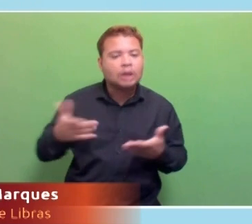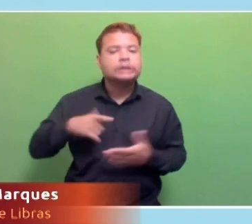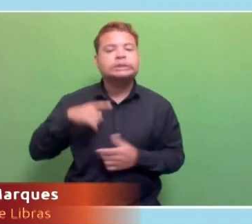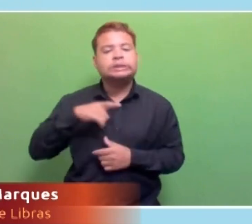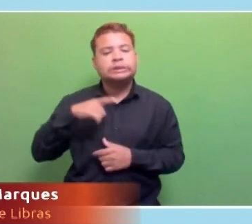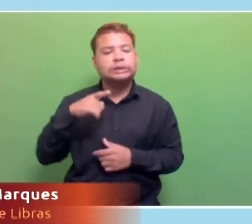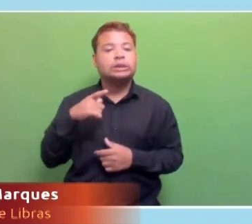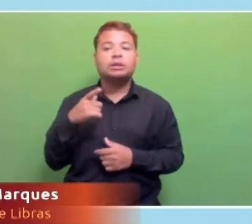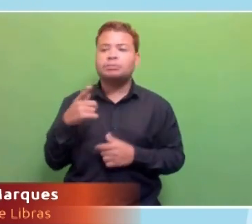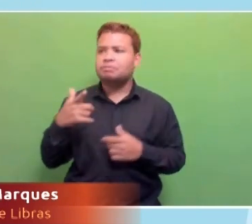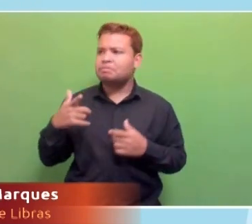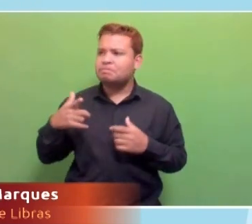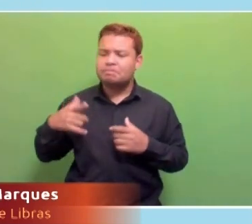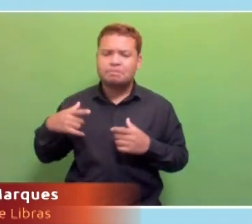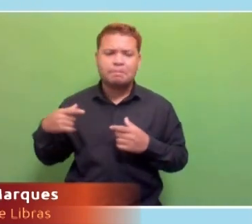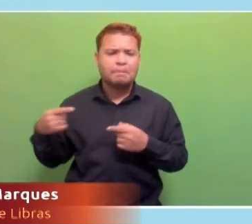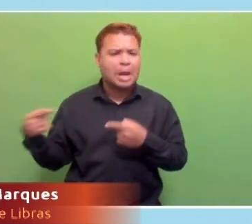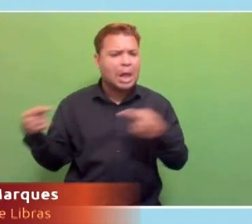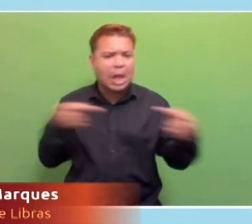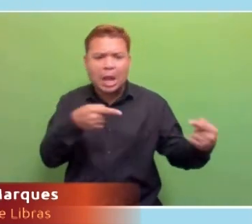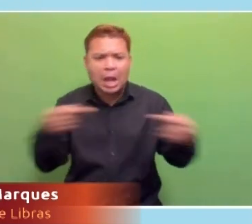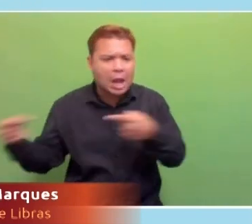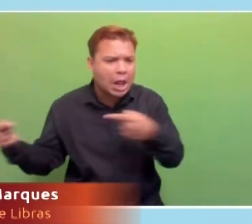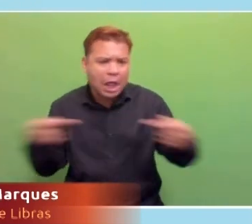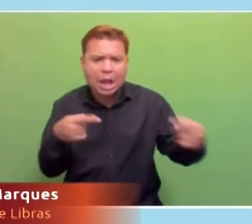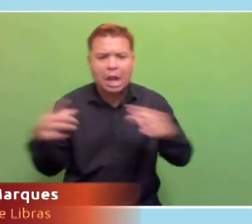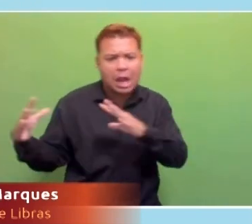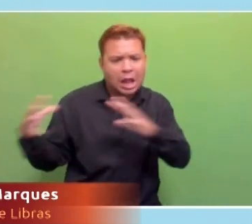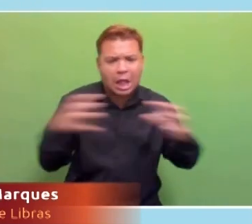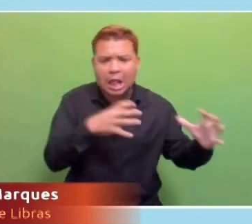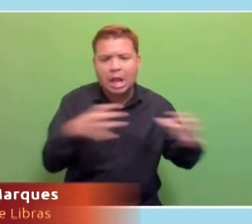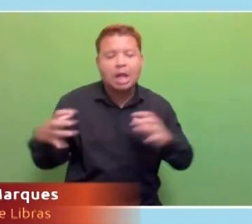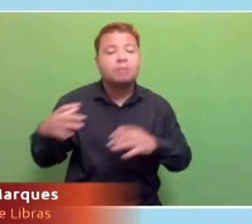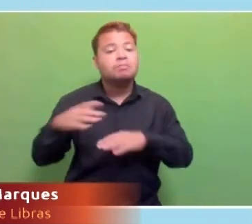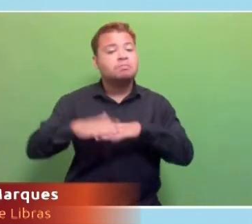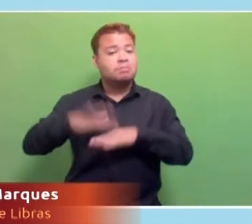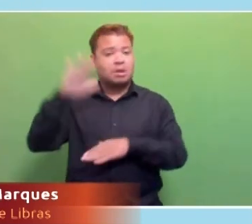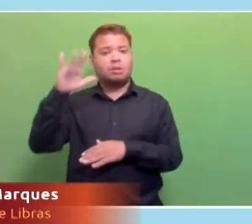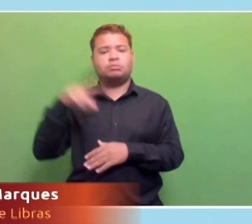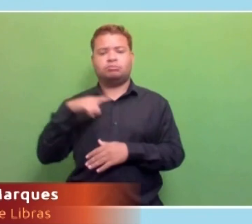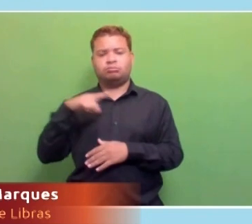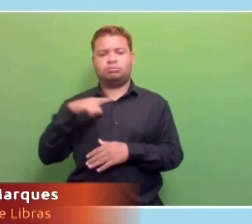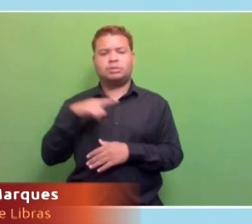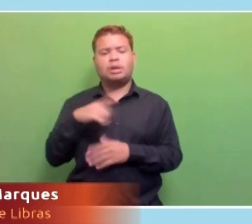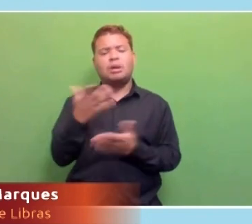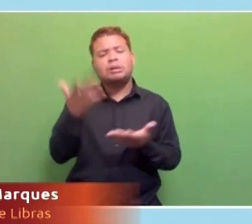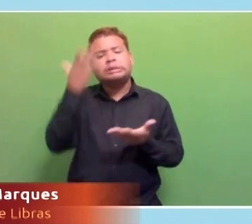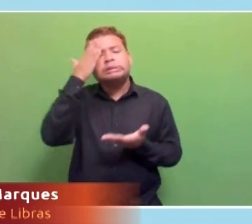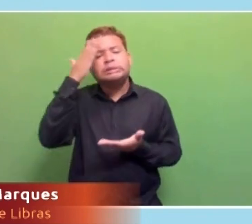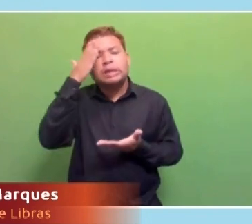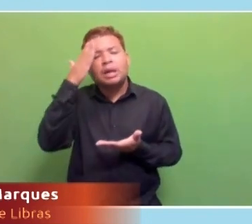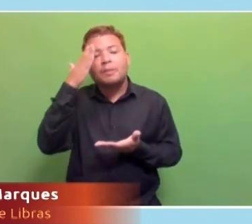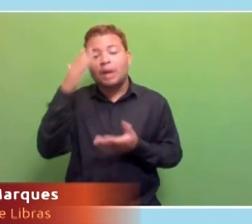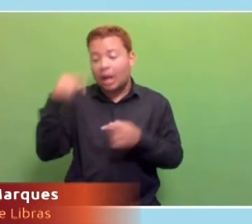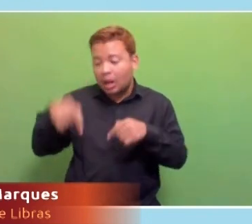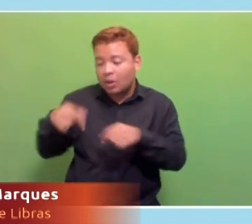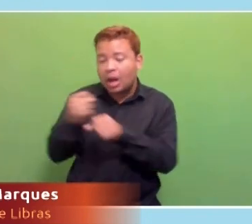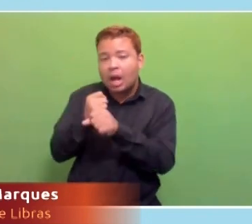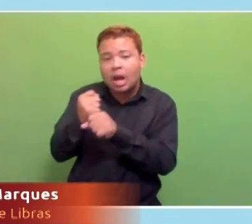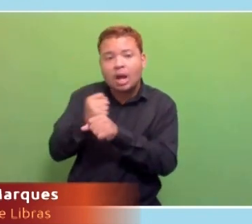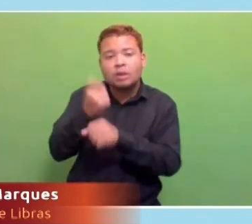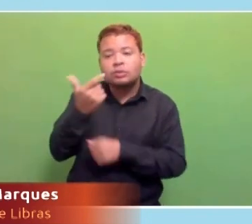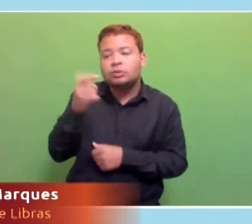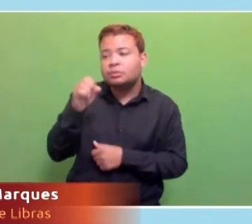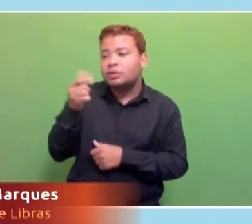de ataques, e queria que o senhor explicasse um pouquinho para a gente o que motivou, nesse momento, outubro de 2023, esse